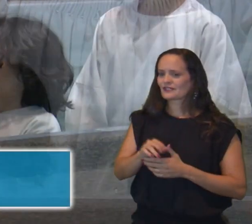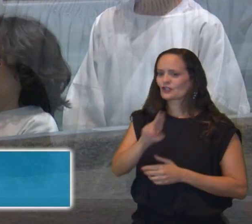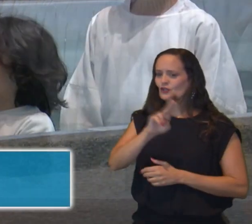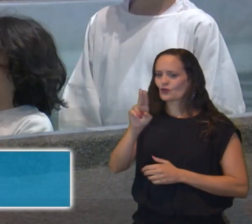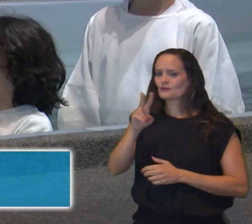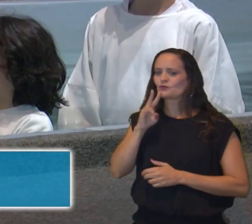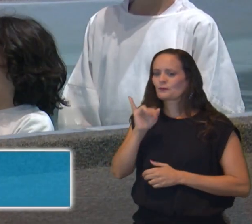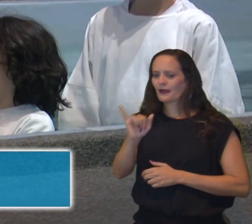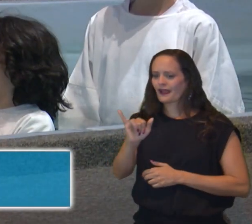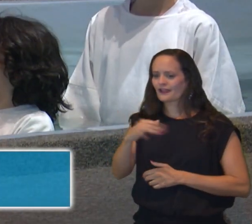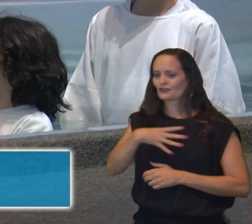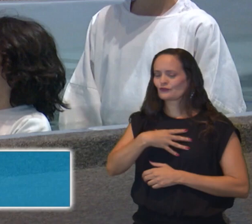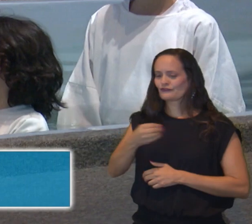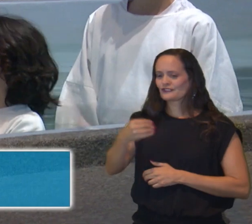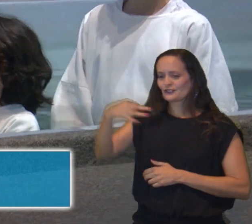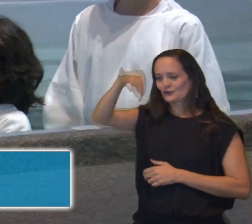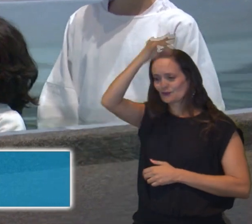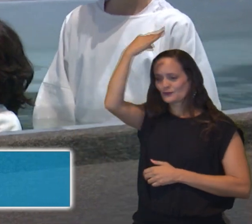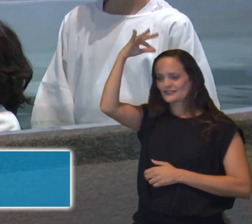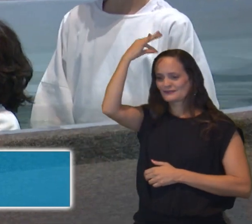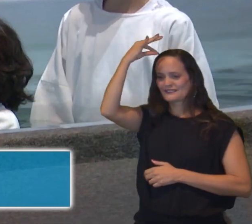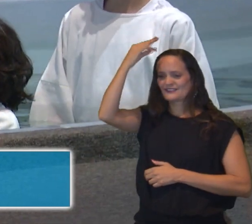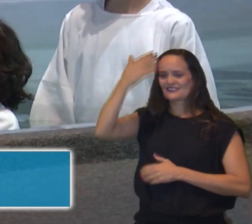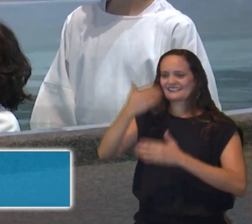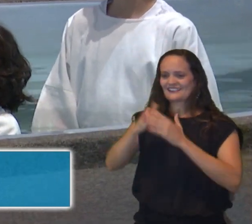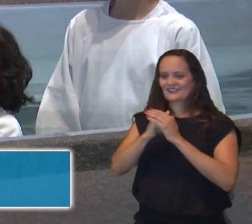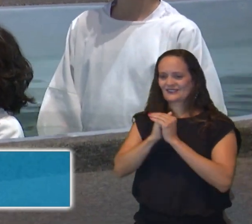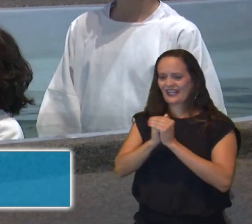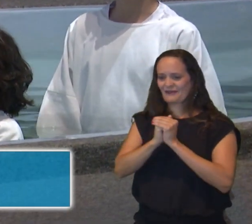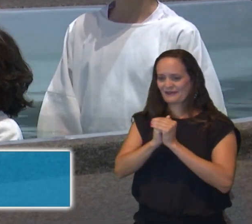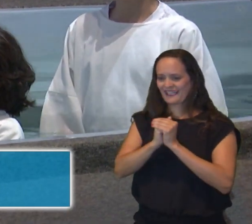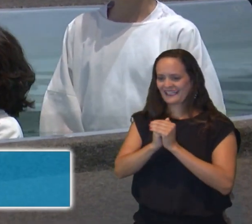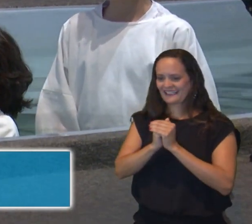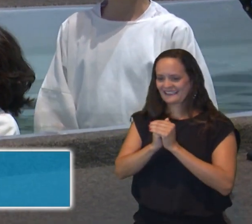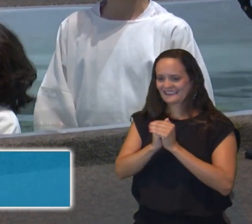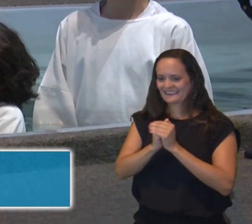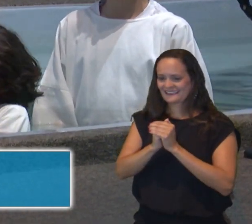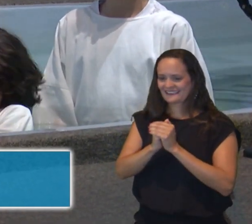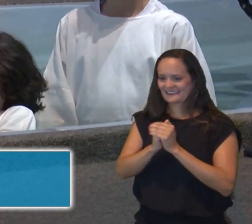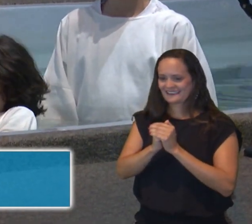do Pai, do Filho e do Espírito Santo. Amém. Amém.